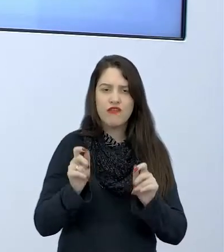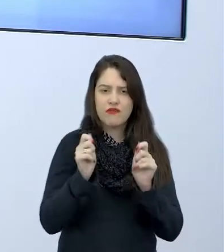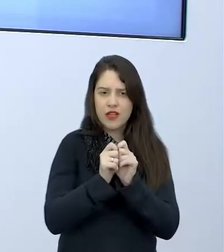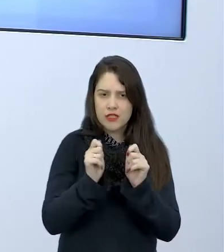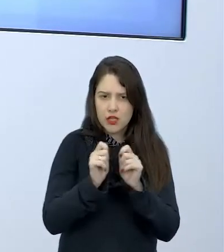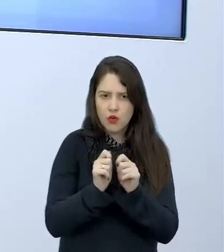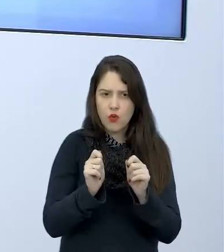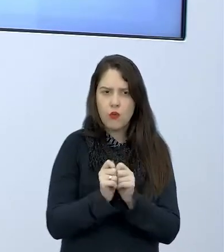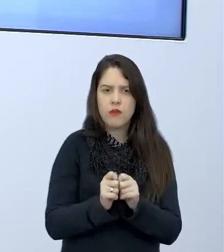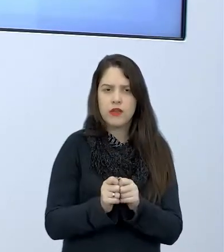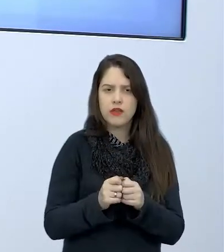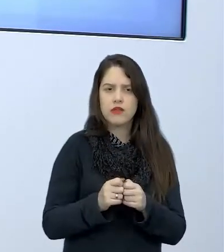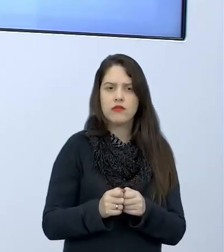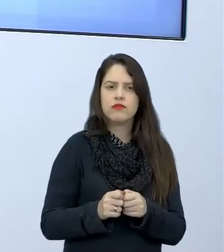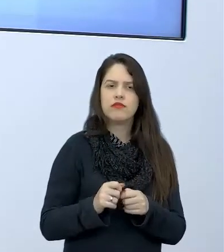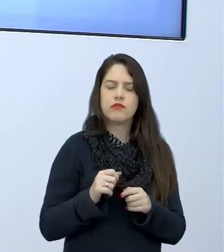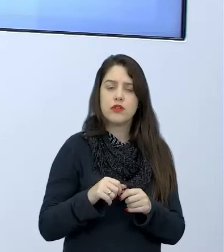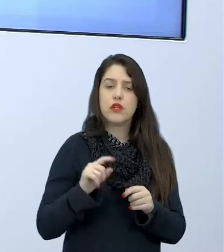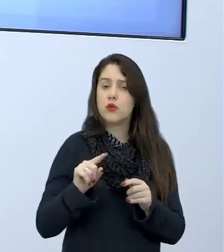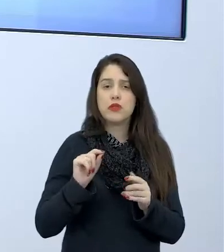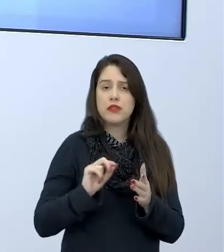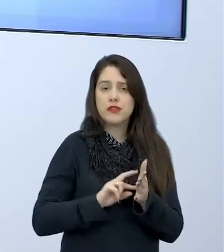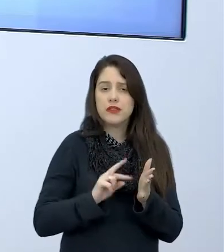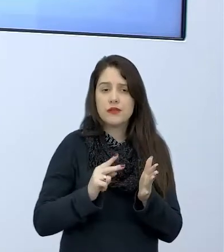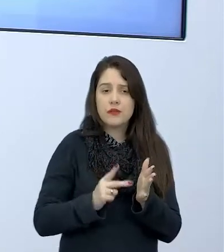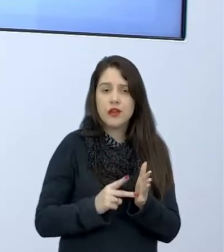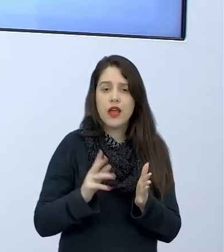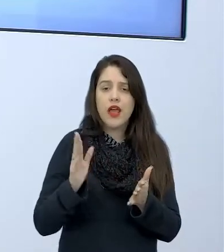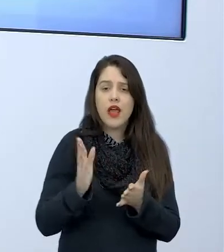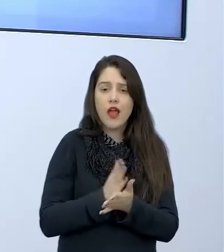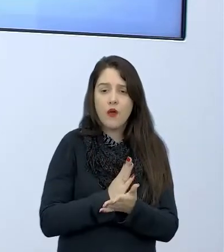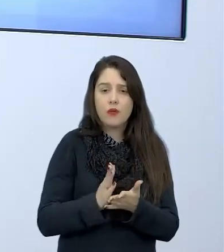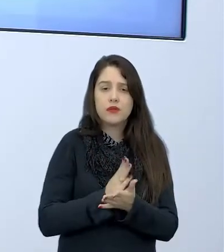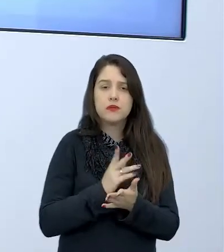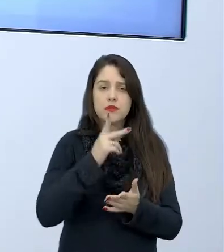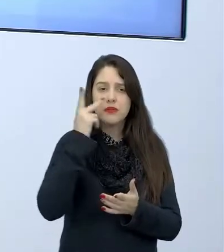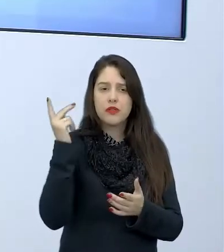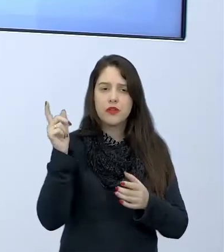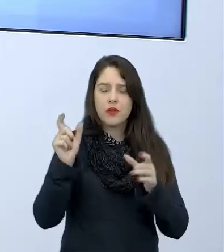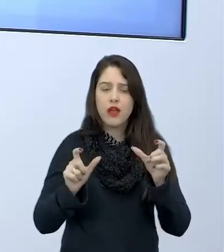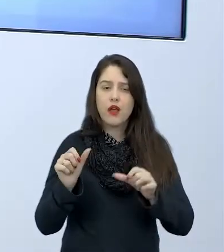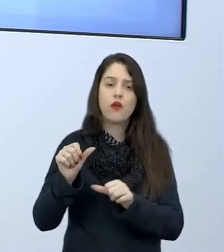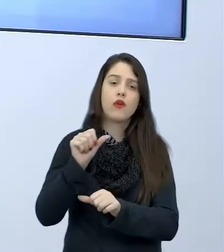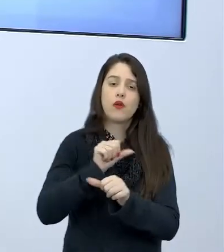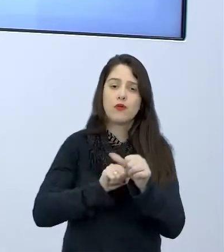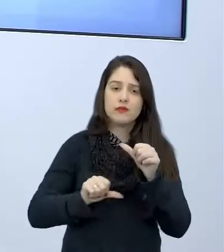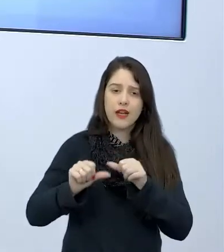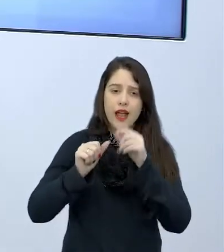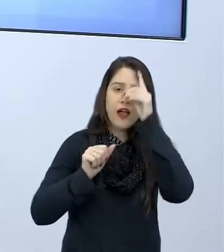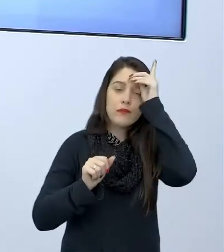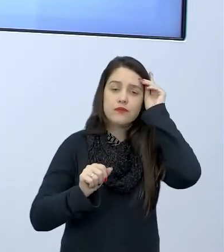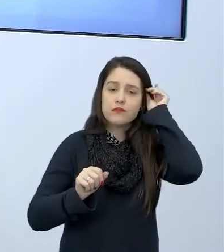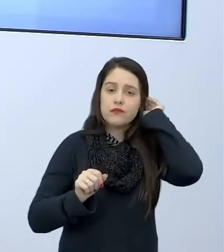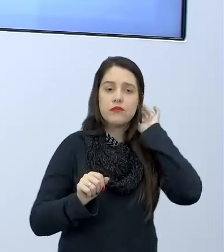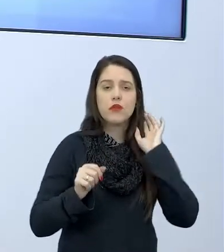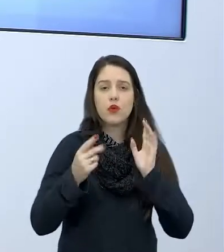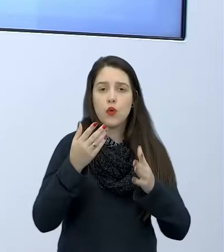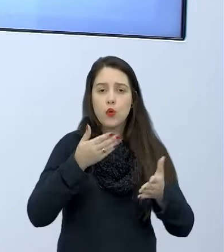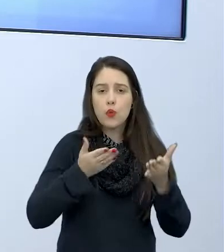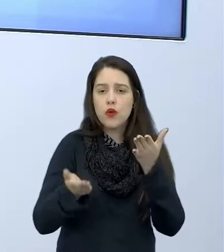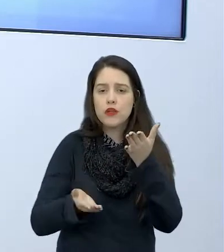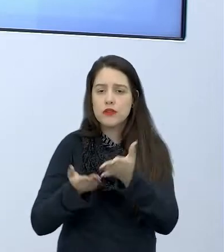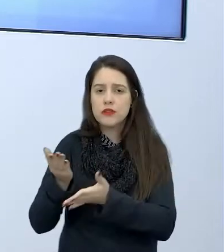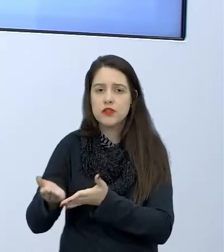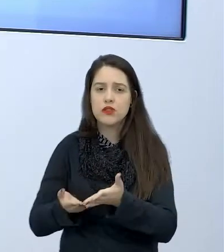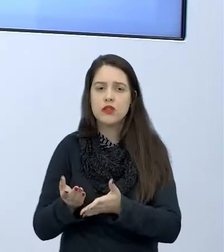mantendo a cantina. O que isso significa? Que essas pessoas vieram para cá, elas encontraram na comida, né, encontraram na culinária